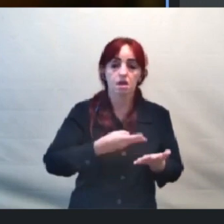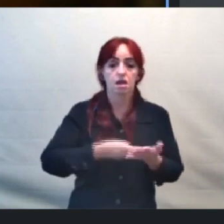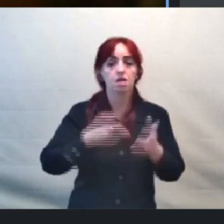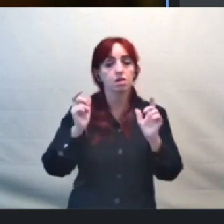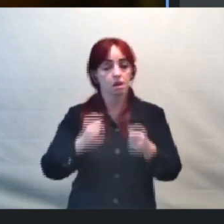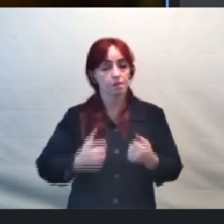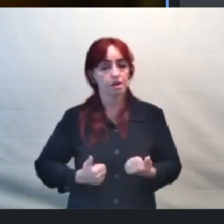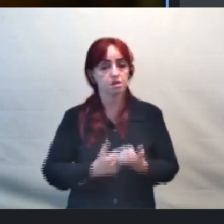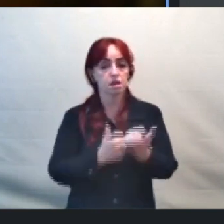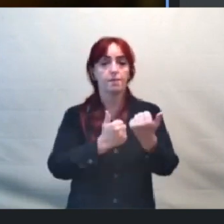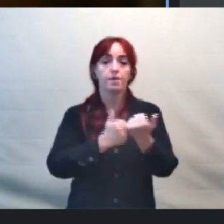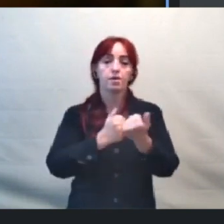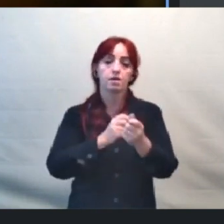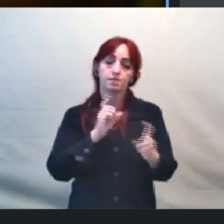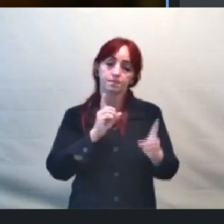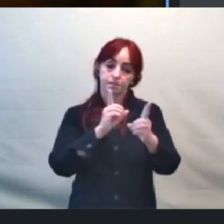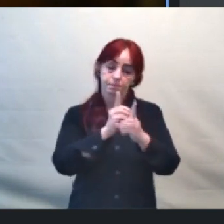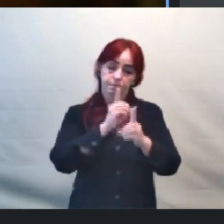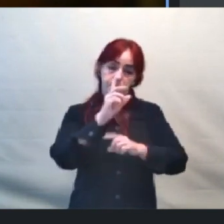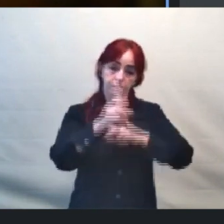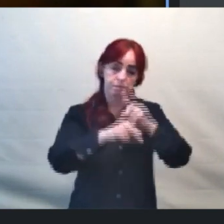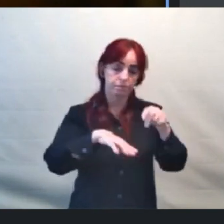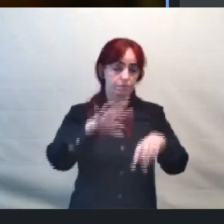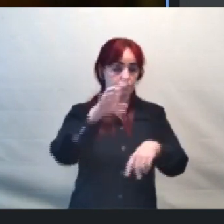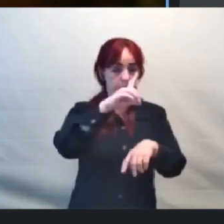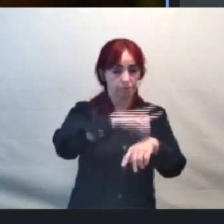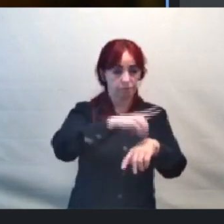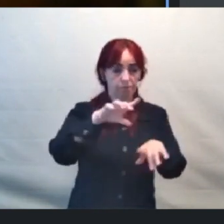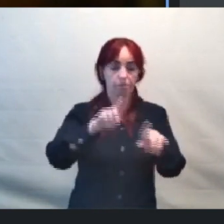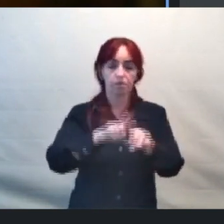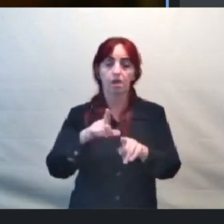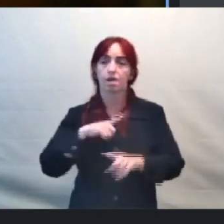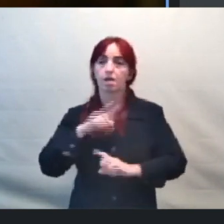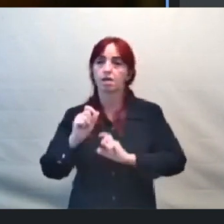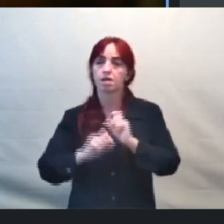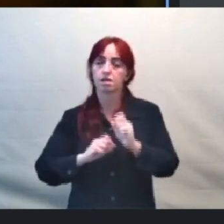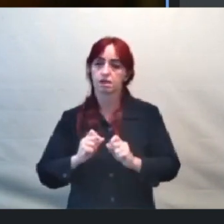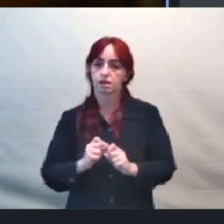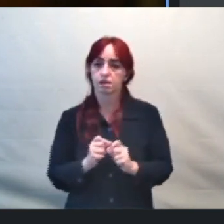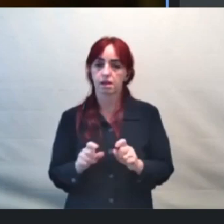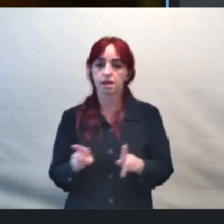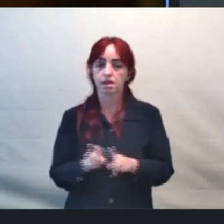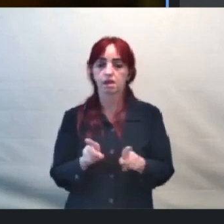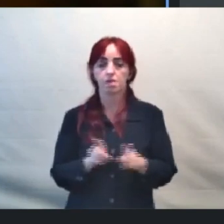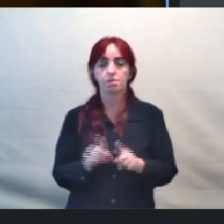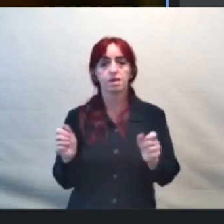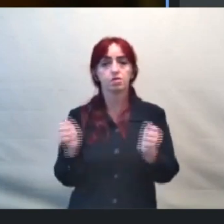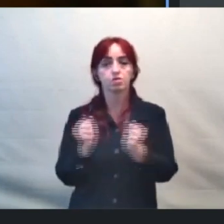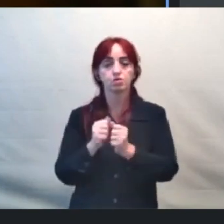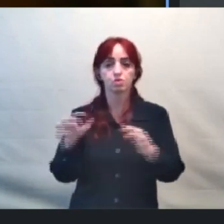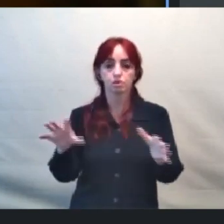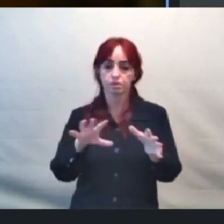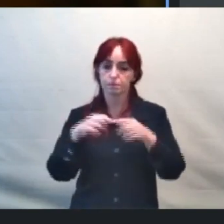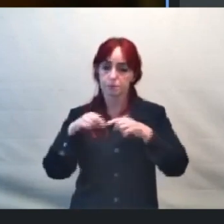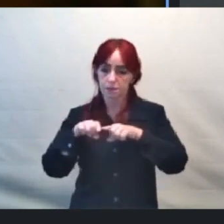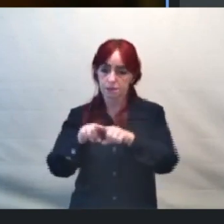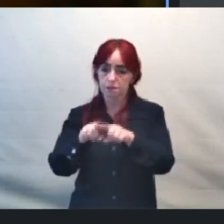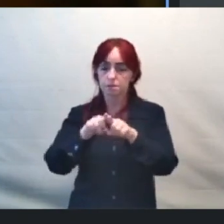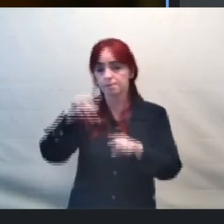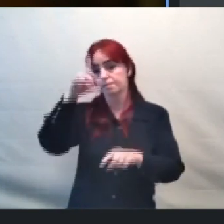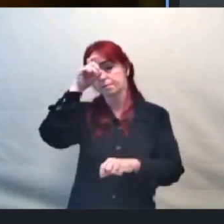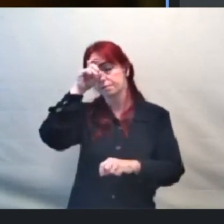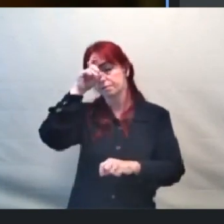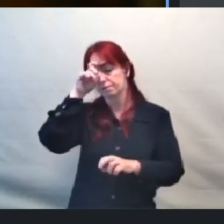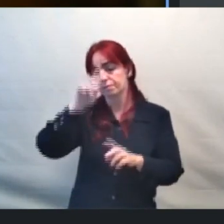desses pacientes com dengue. Para além disso, a gente tem uma pactuação já com os hospitais, que também já vem sendo feita desde o final